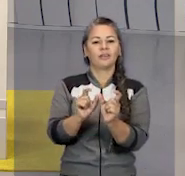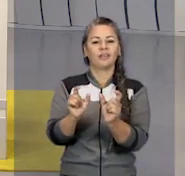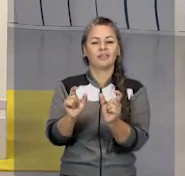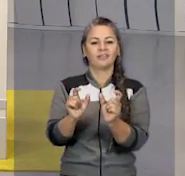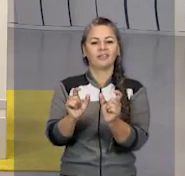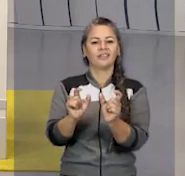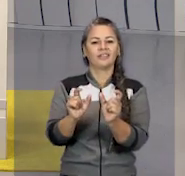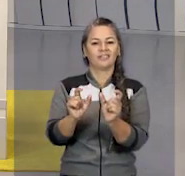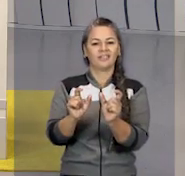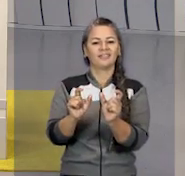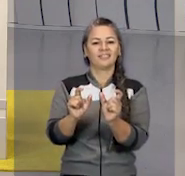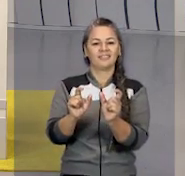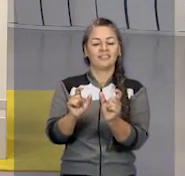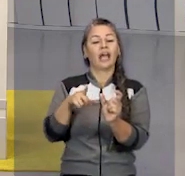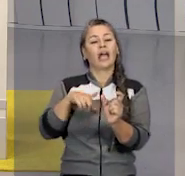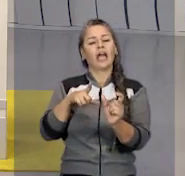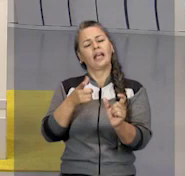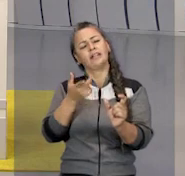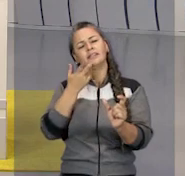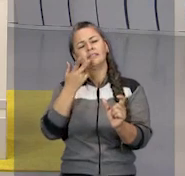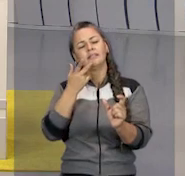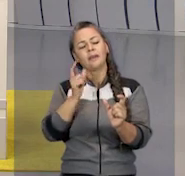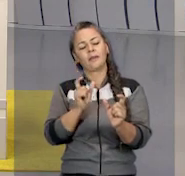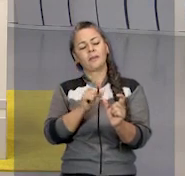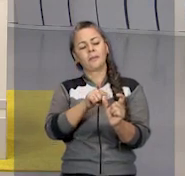dia a dia, tá? A gente,